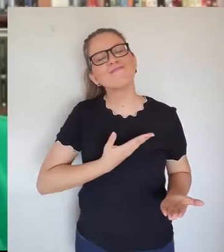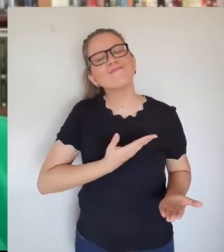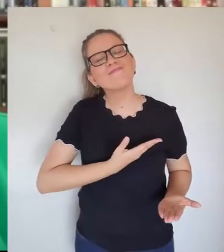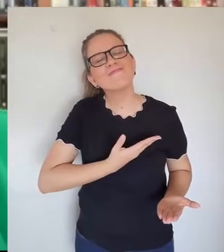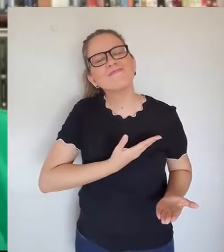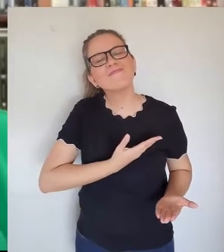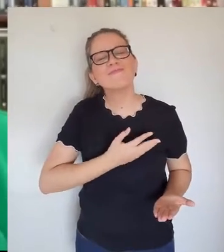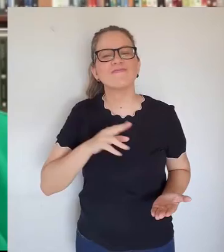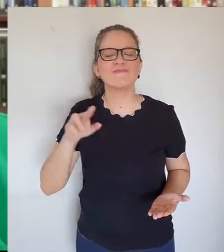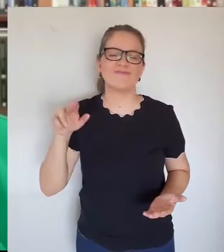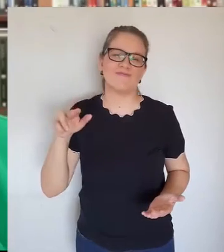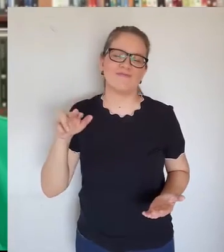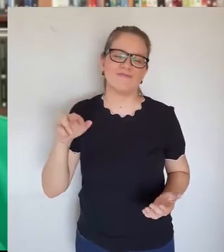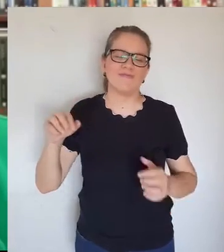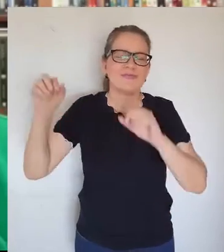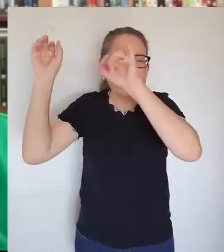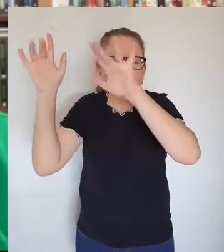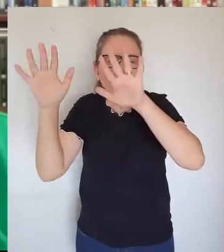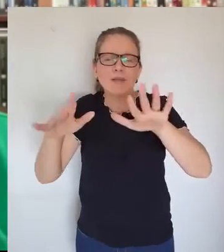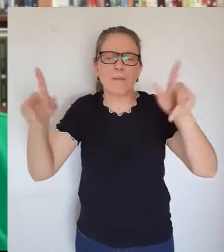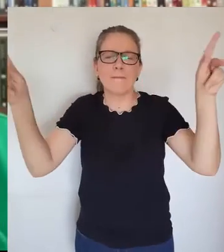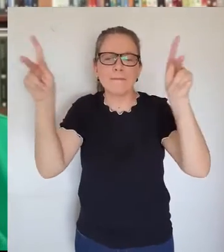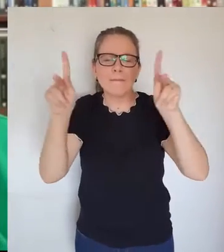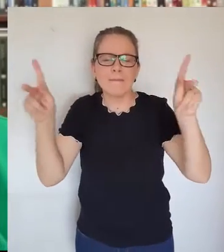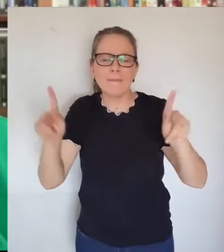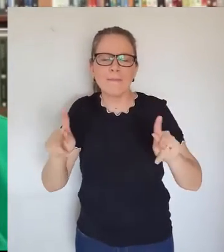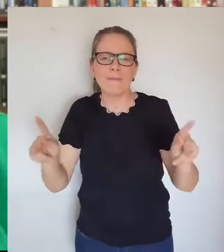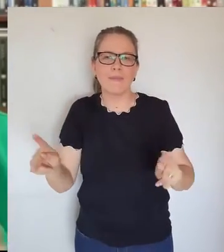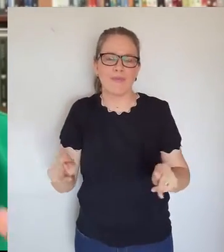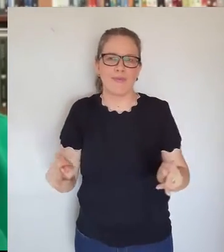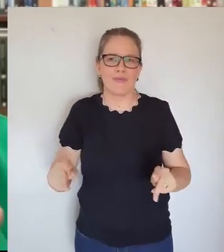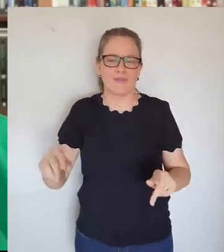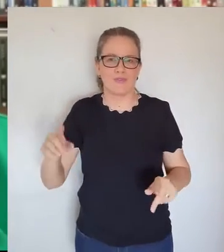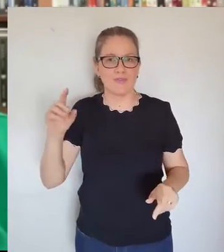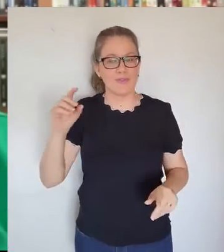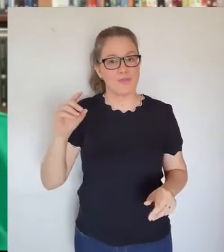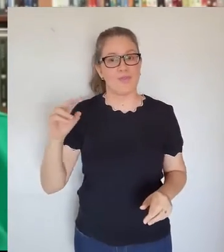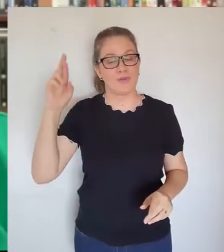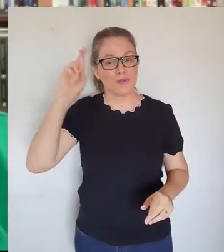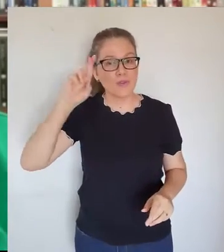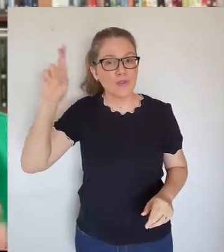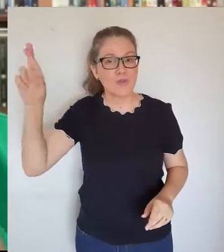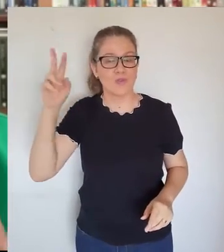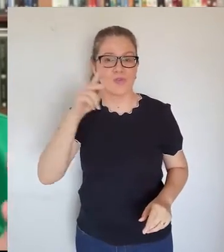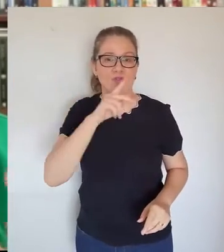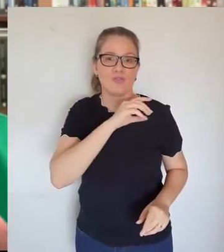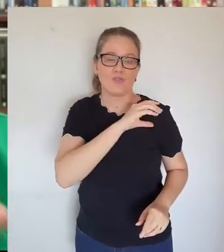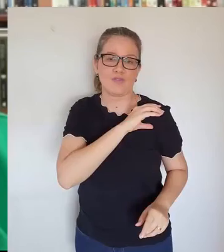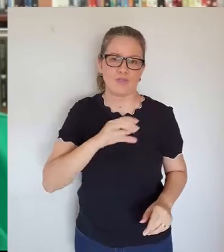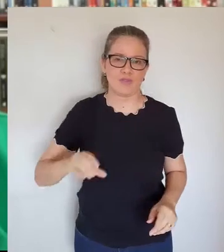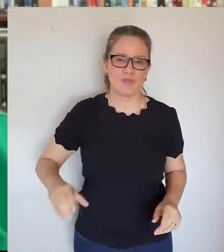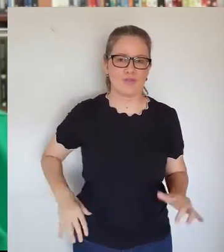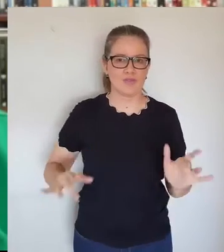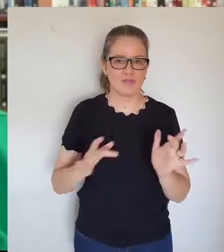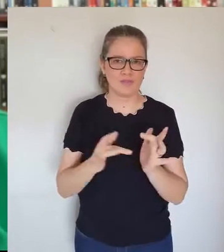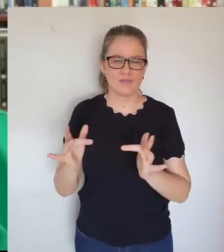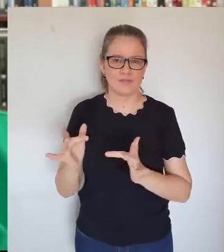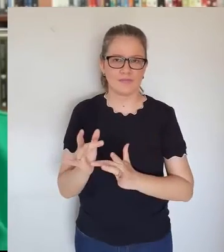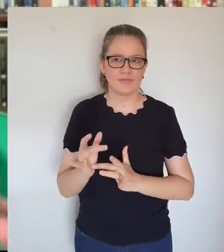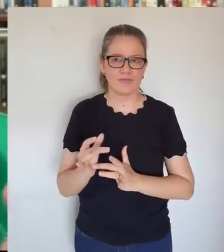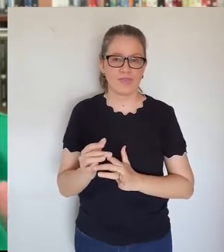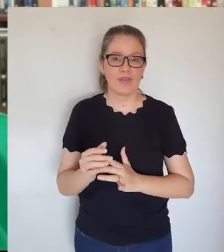Meus queridos irmãos e irmãs, graça e paz da parte do nosso Senhor e Salvador Jesus Cristo. Mais uma oração da